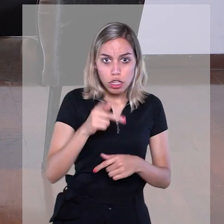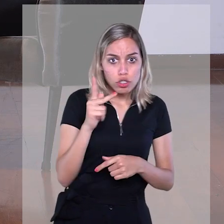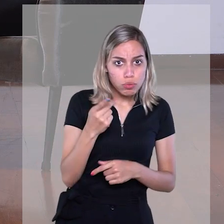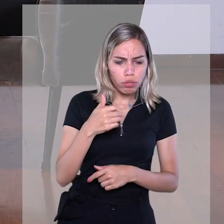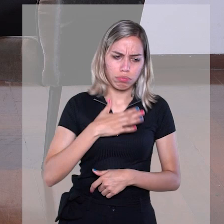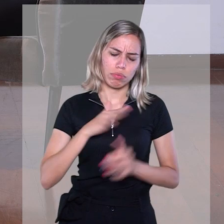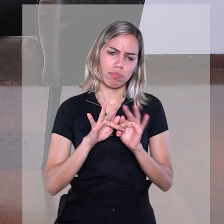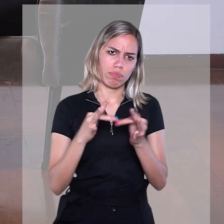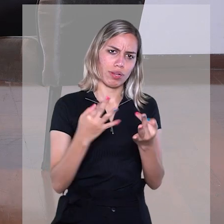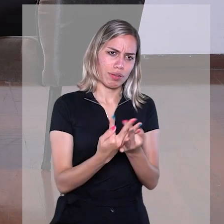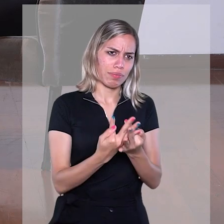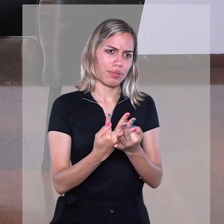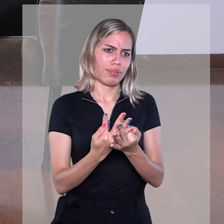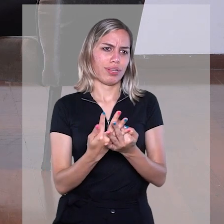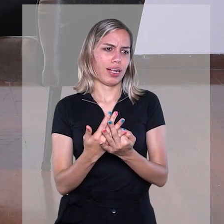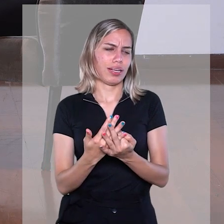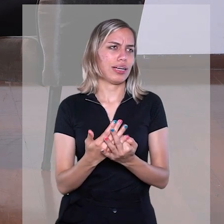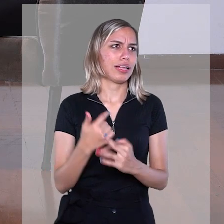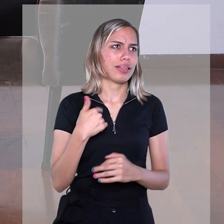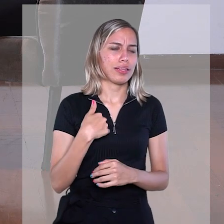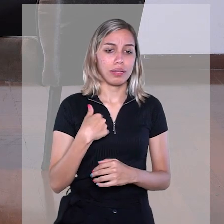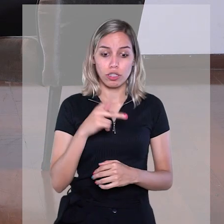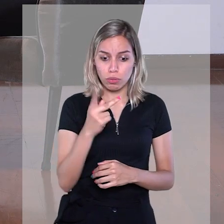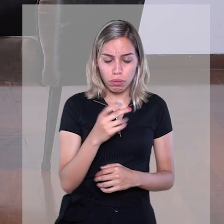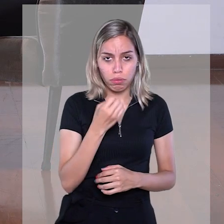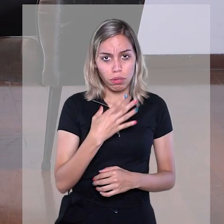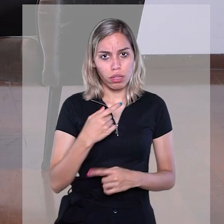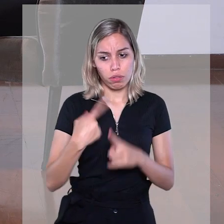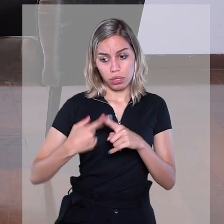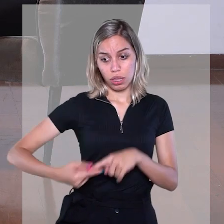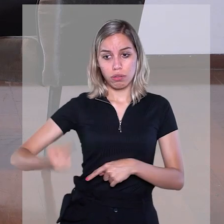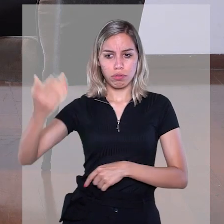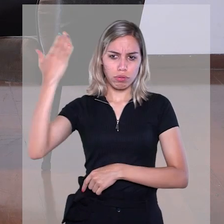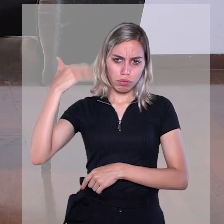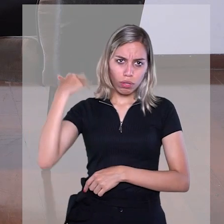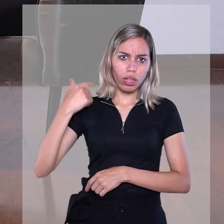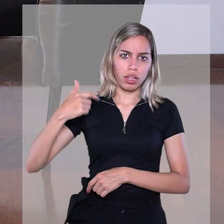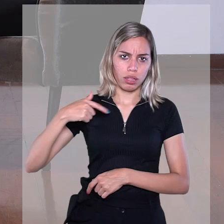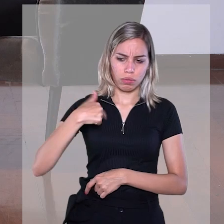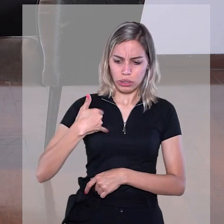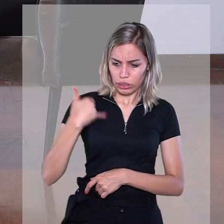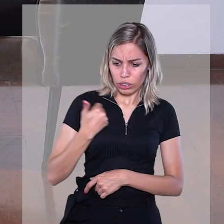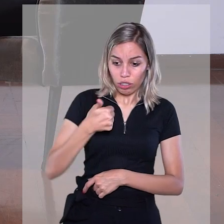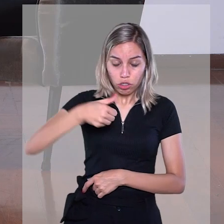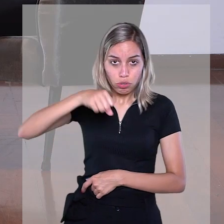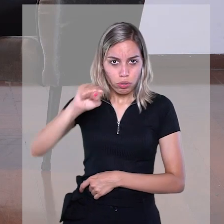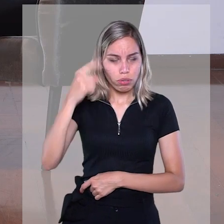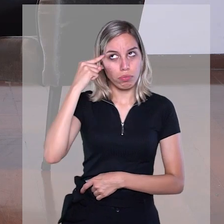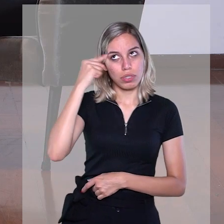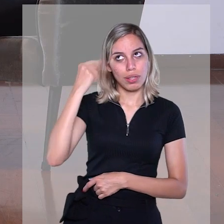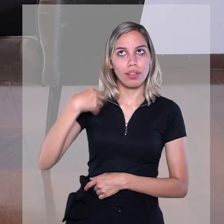ter desejado, aos 18 anos, tentar a promissora carreira literária.